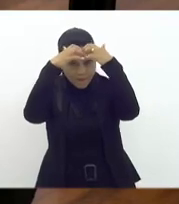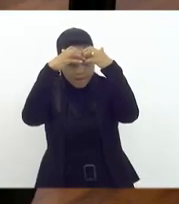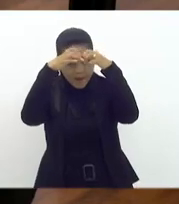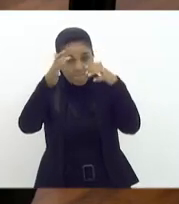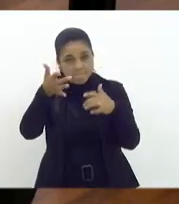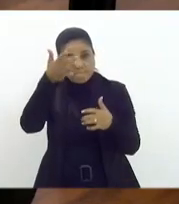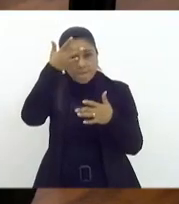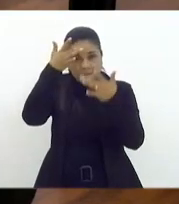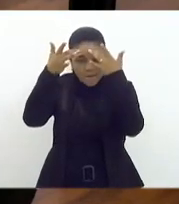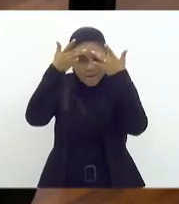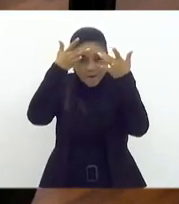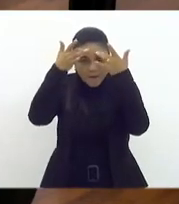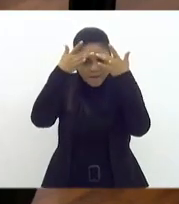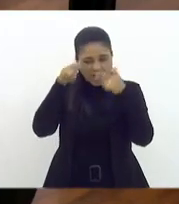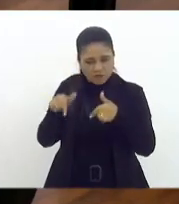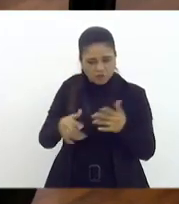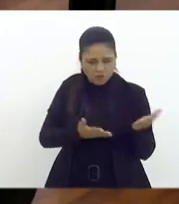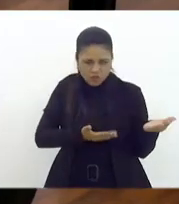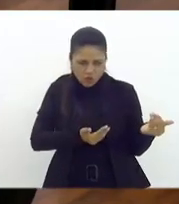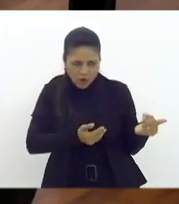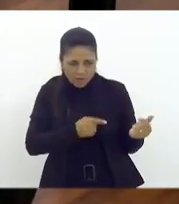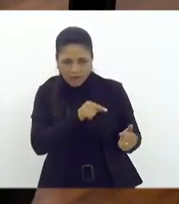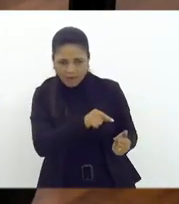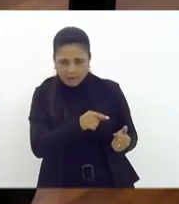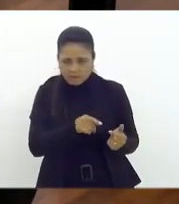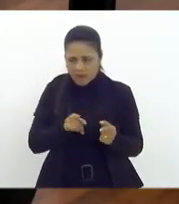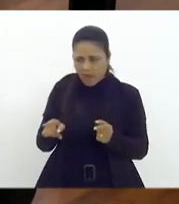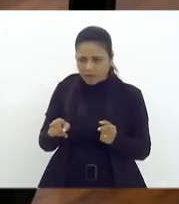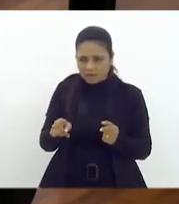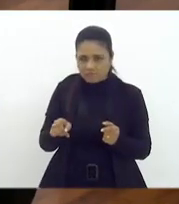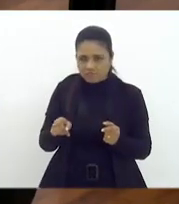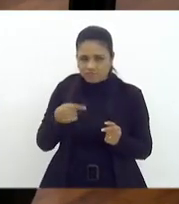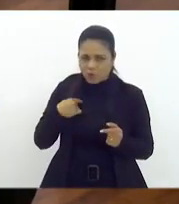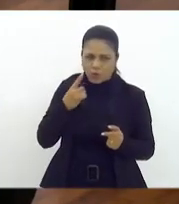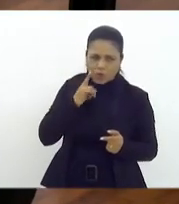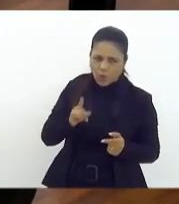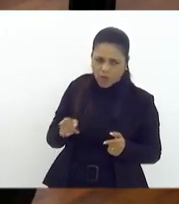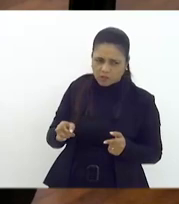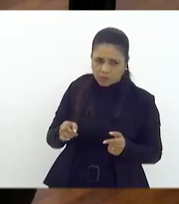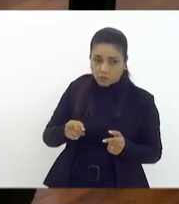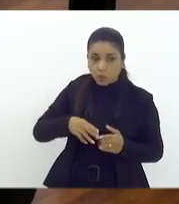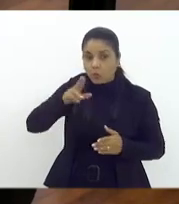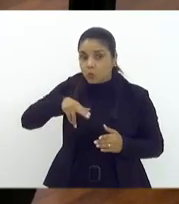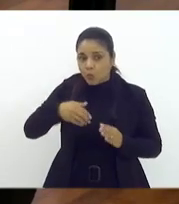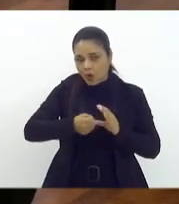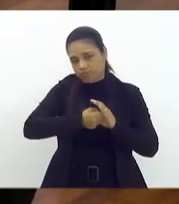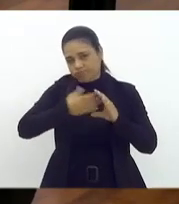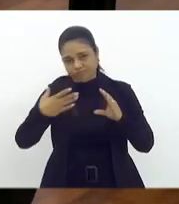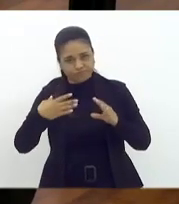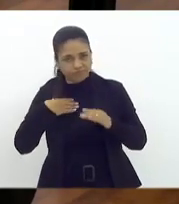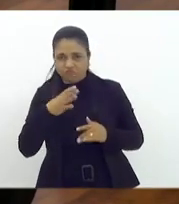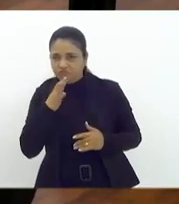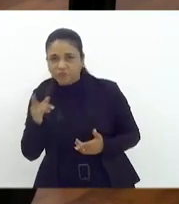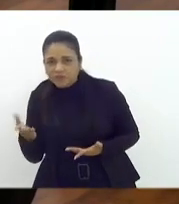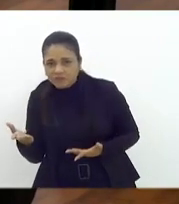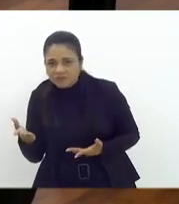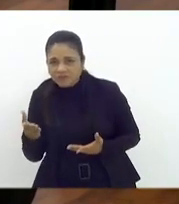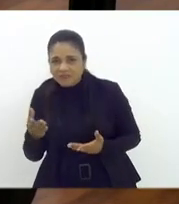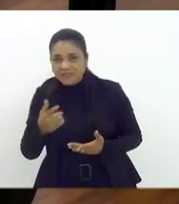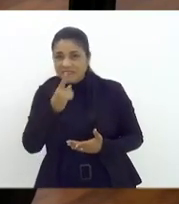que foi este jovem e não este que eu nunca vi antes a 100 metros